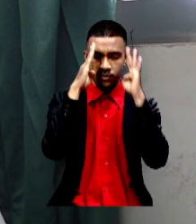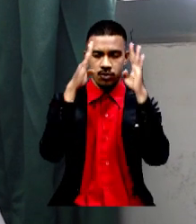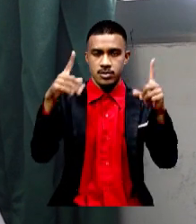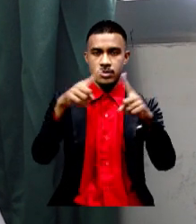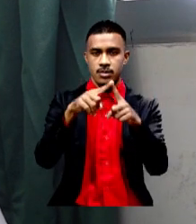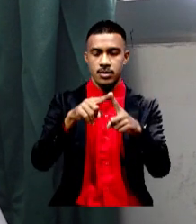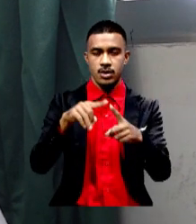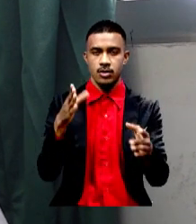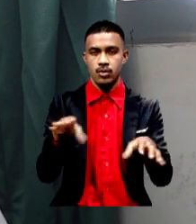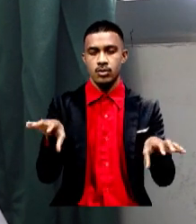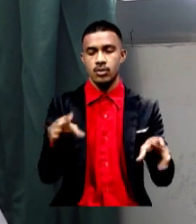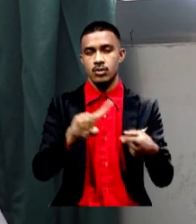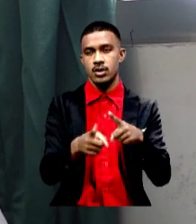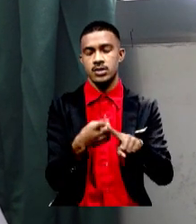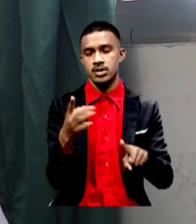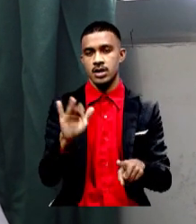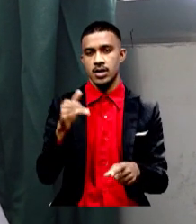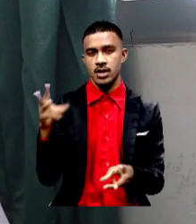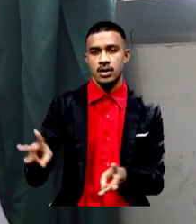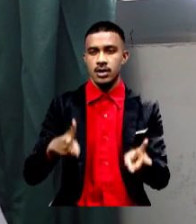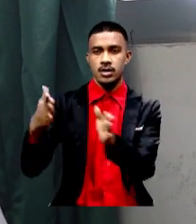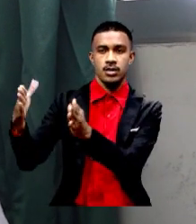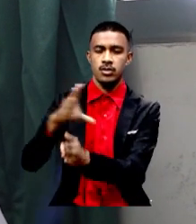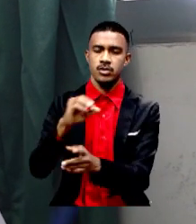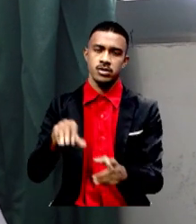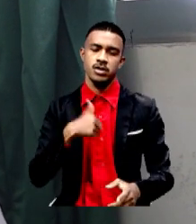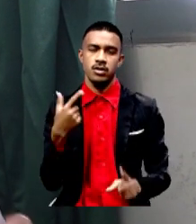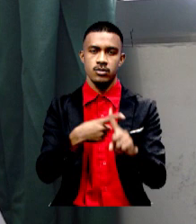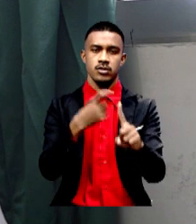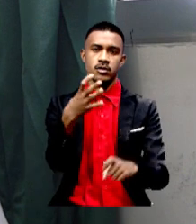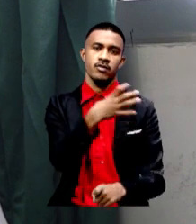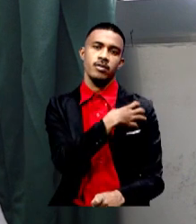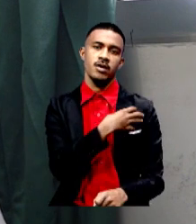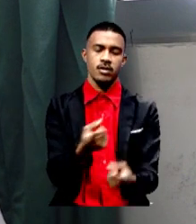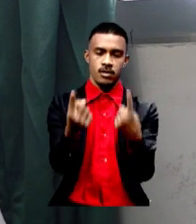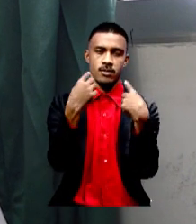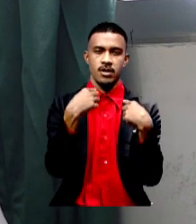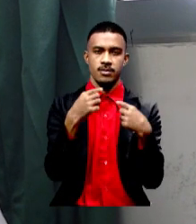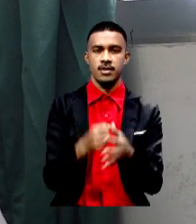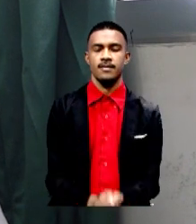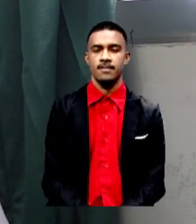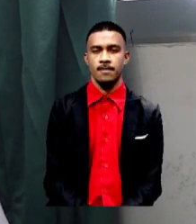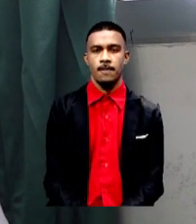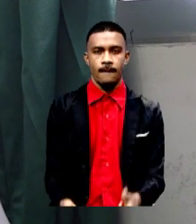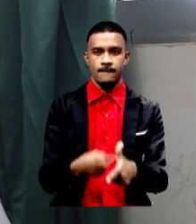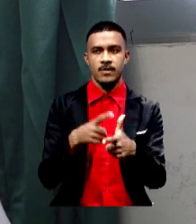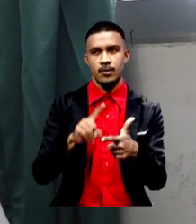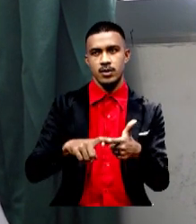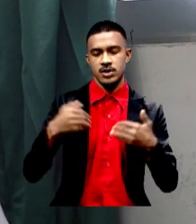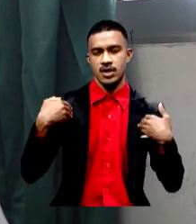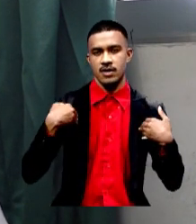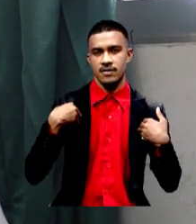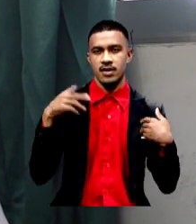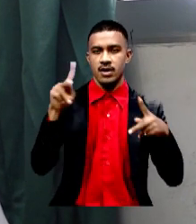lori diretamente hosi polisia sira então caso sirene memaka mai ami então ihamos caso